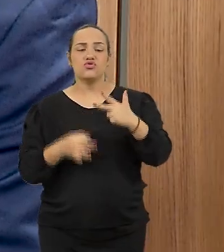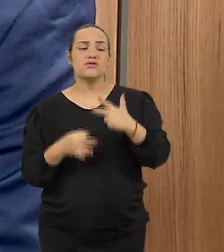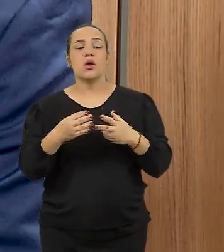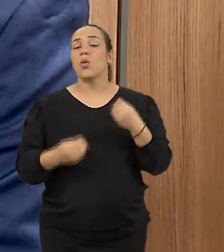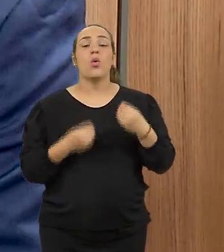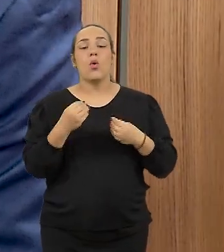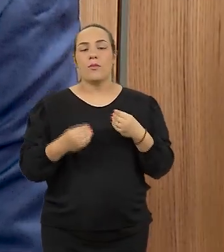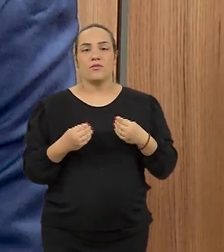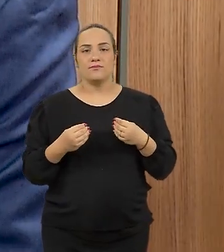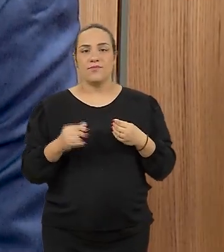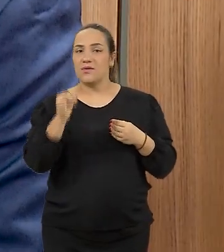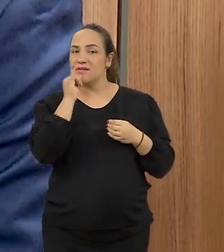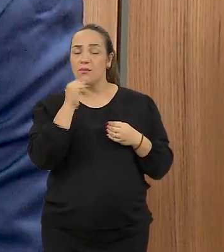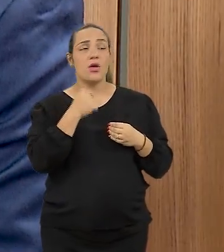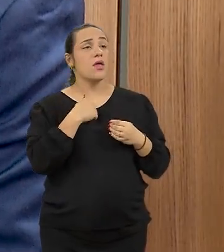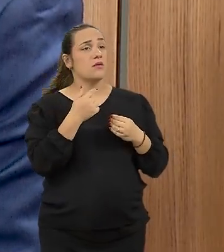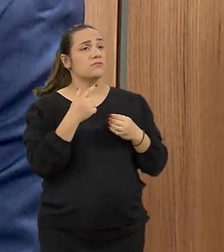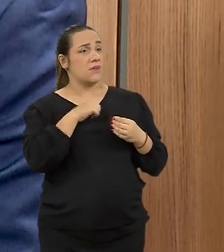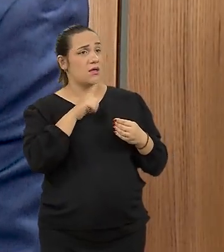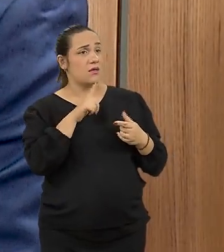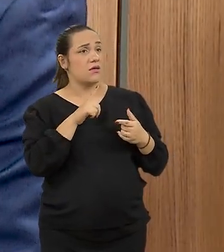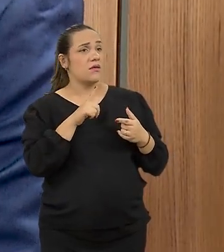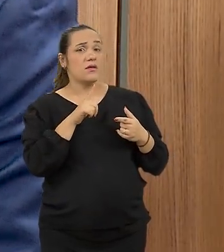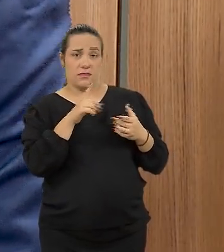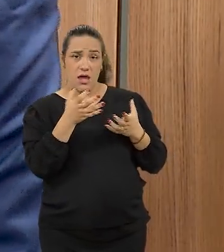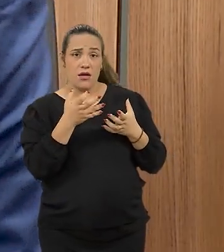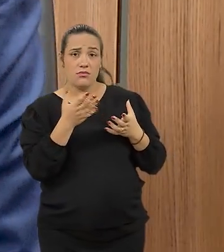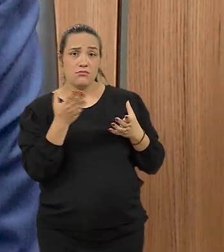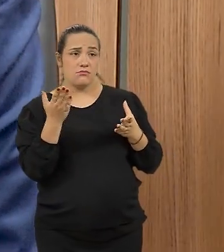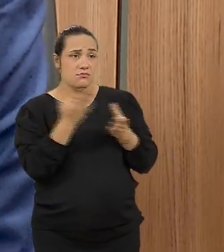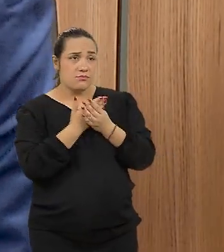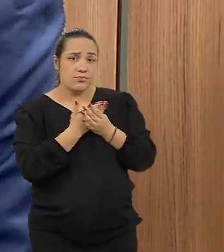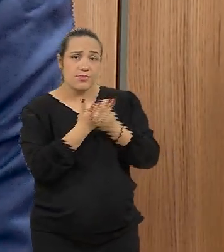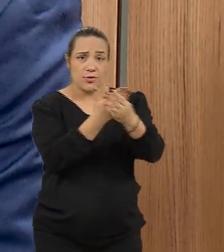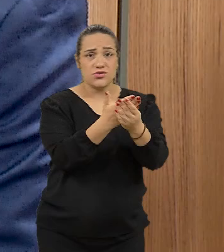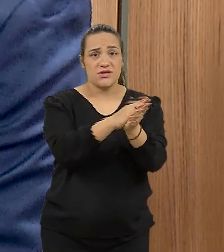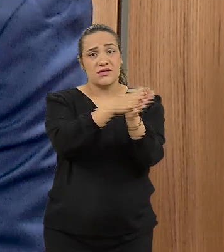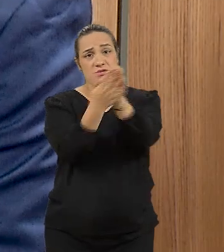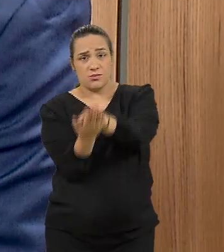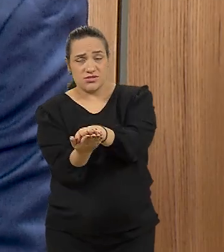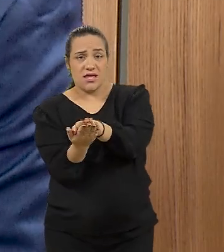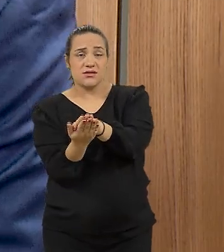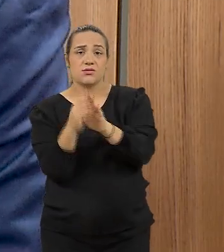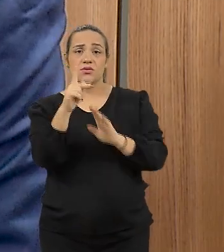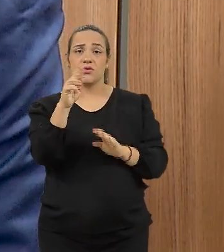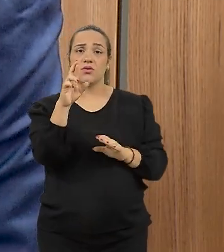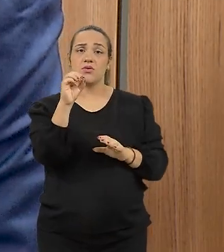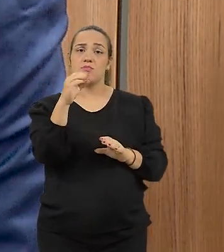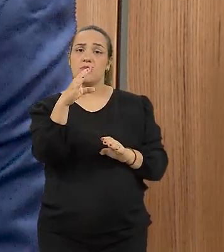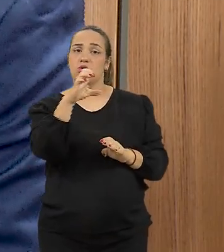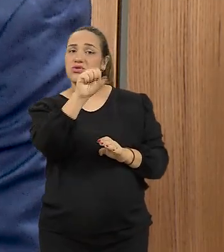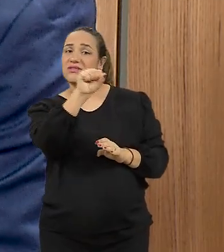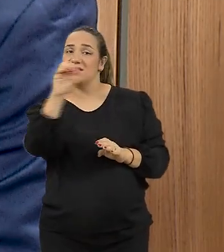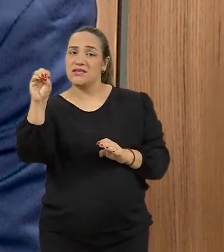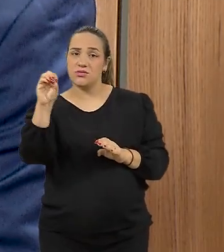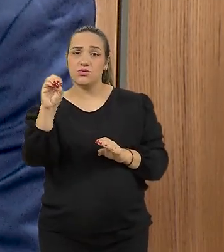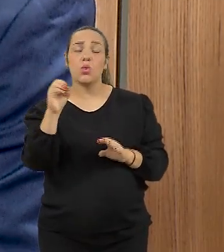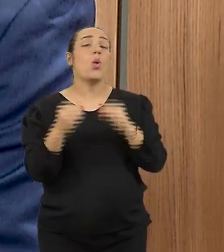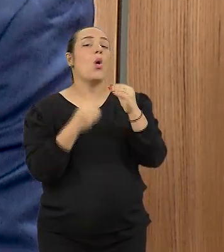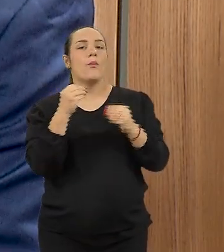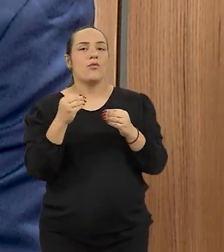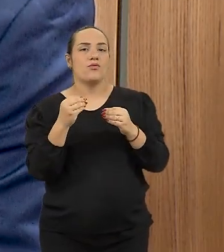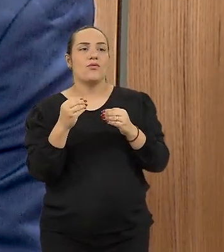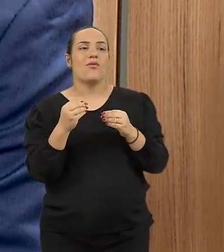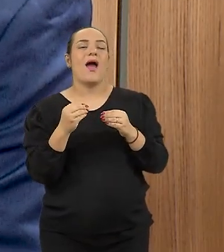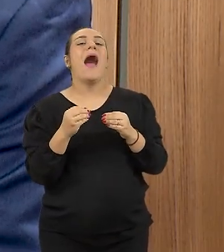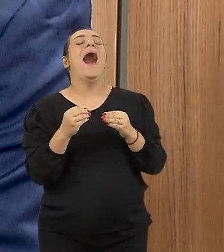que serve para as pessoas procurarem o judiciário, que é o chamado processo. O processo é o instrumento que a população tem para chegar ao judiciário.